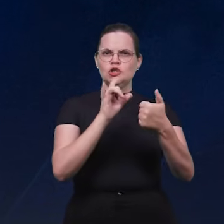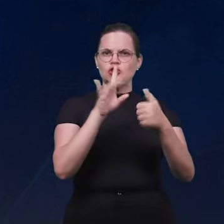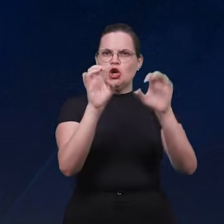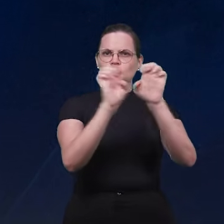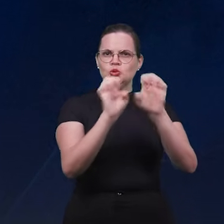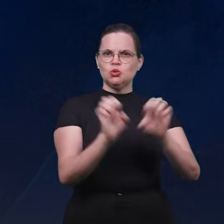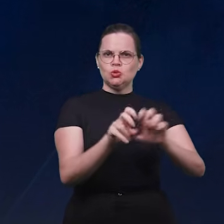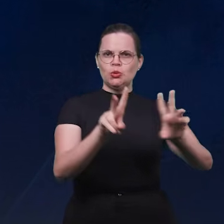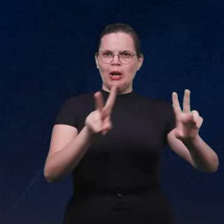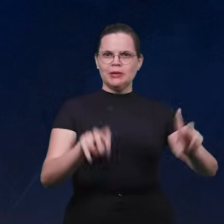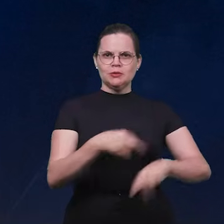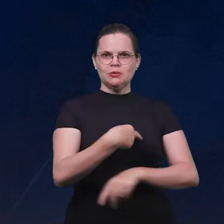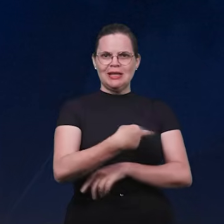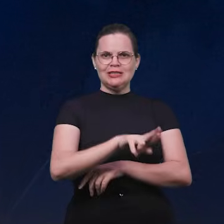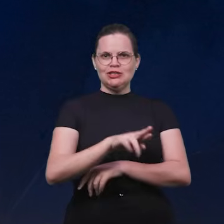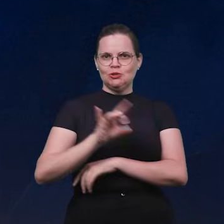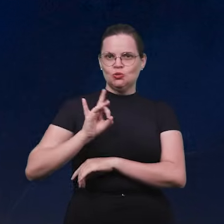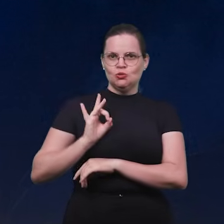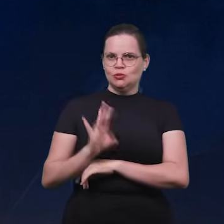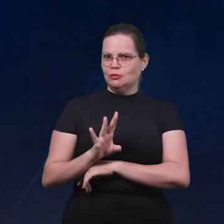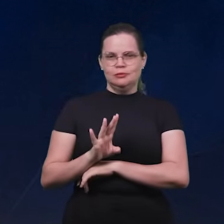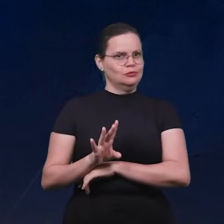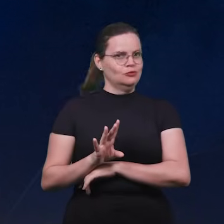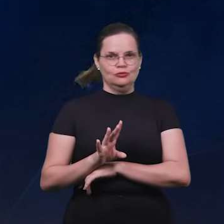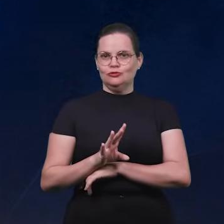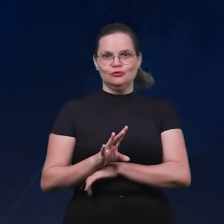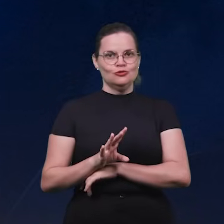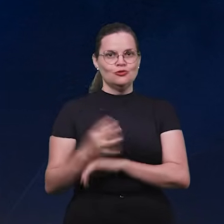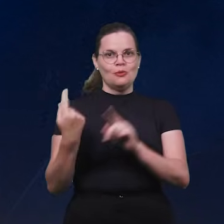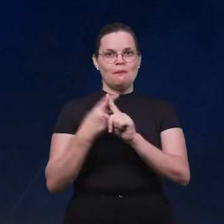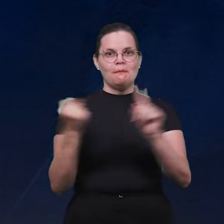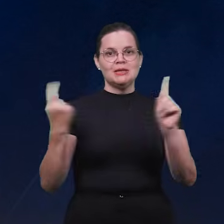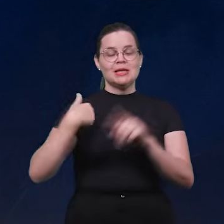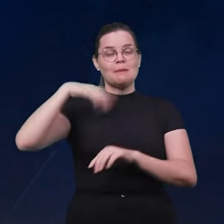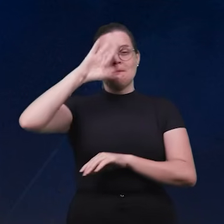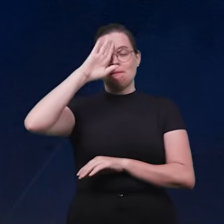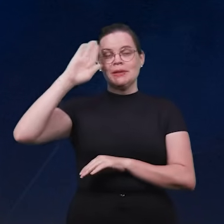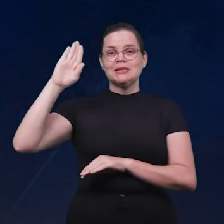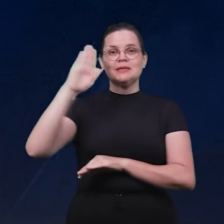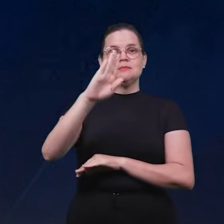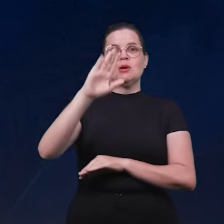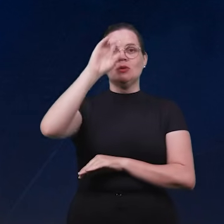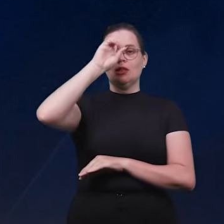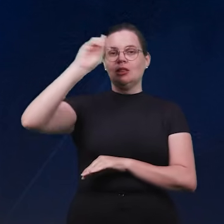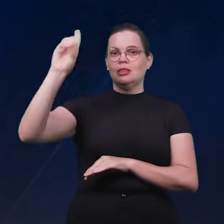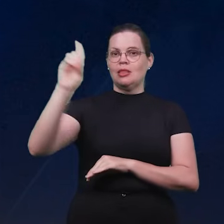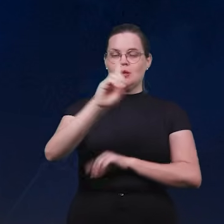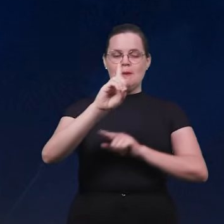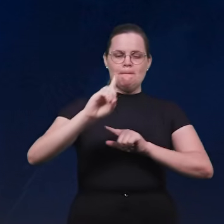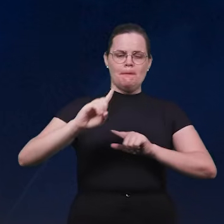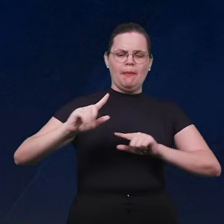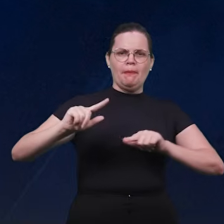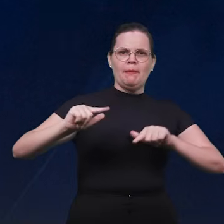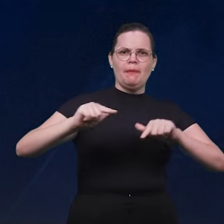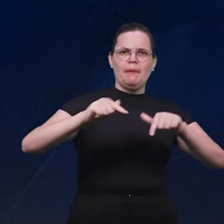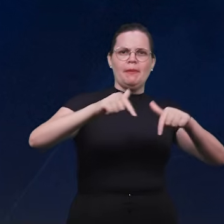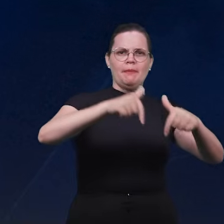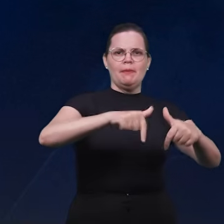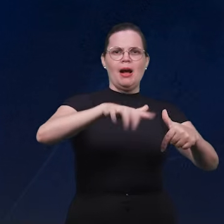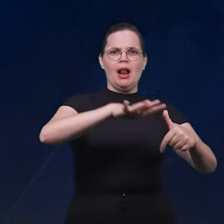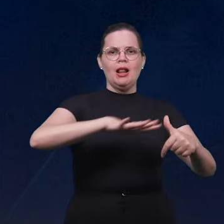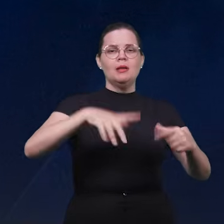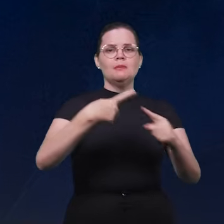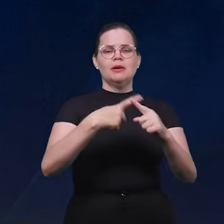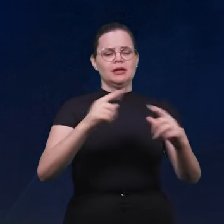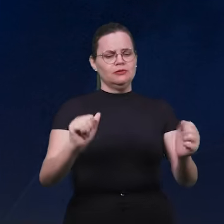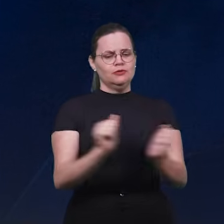caráter religioso, não, mas era, acima de tudo, a manifestação da presença de Deus ao caminhar